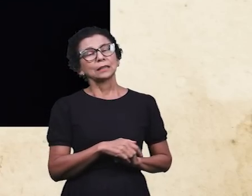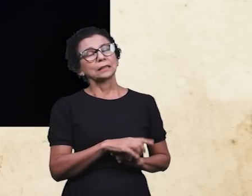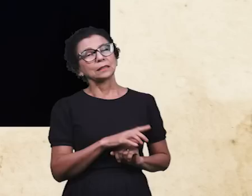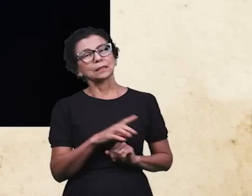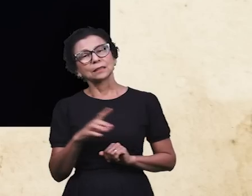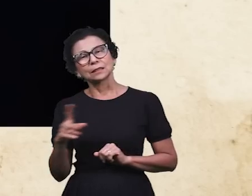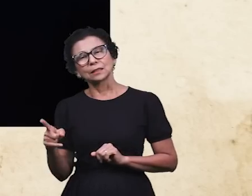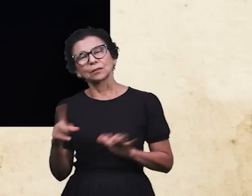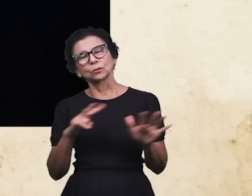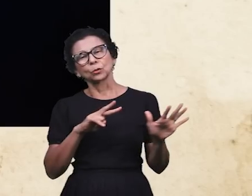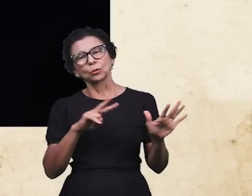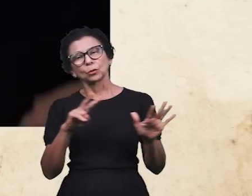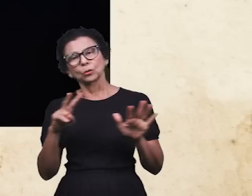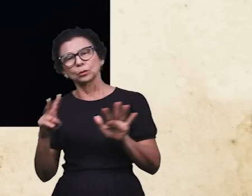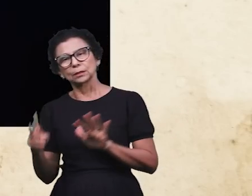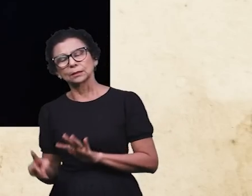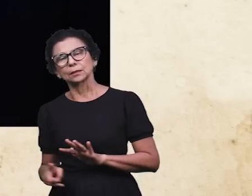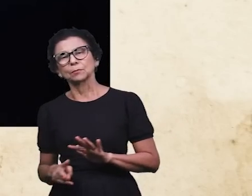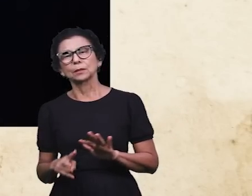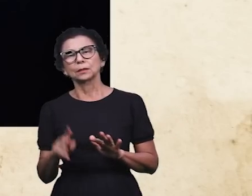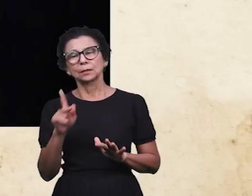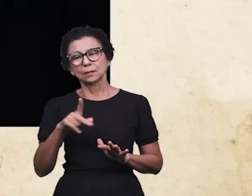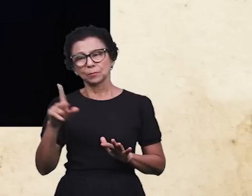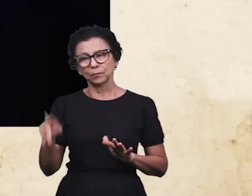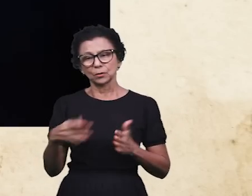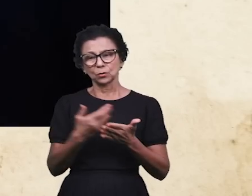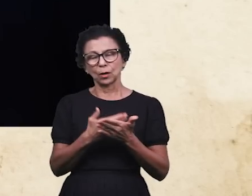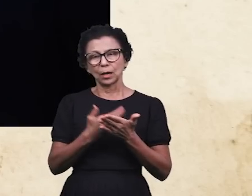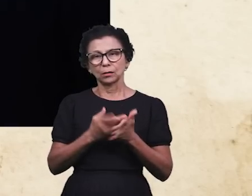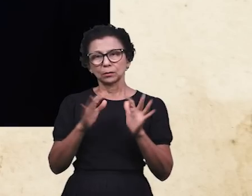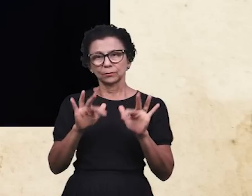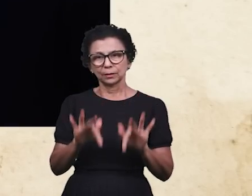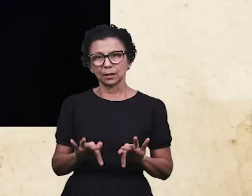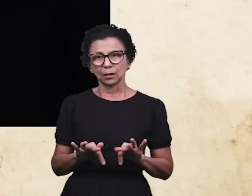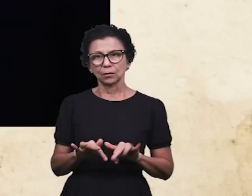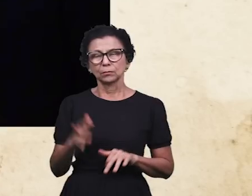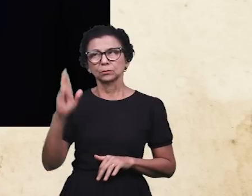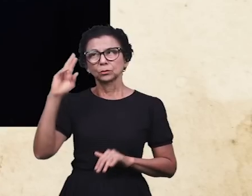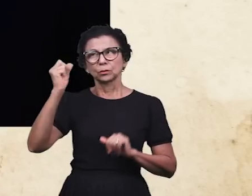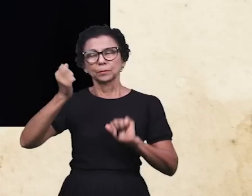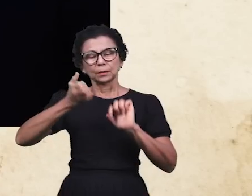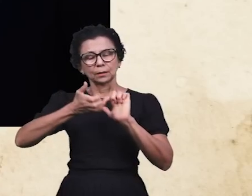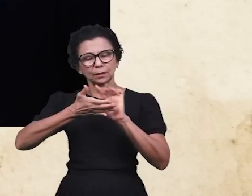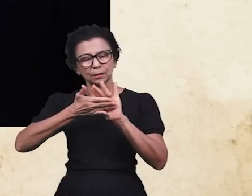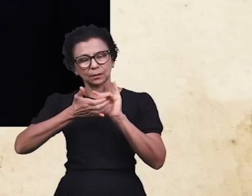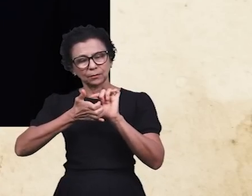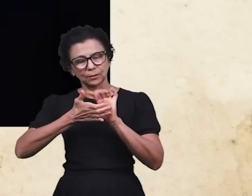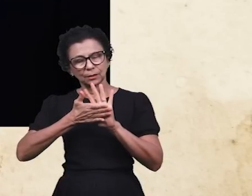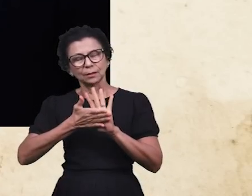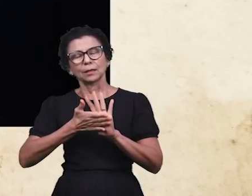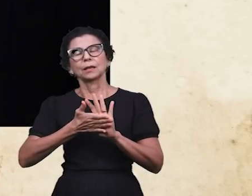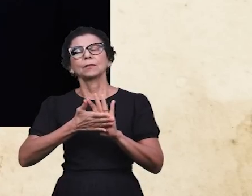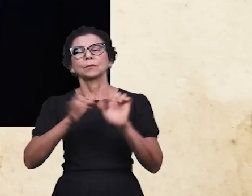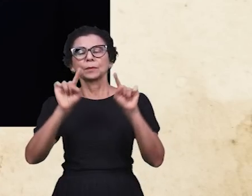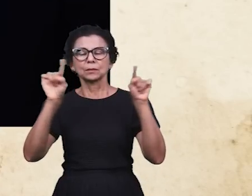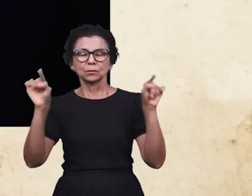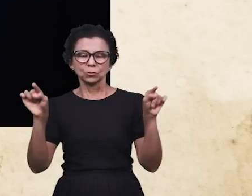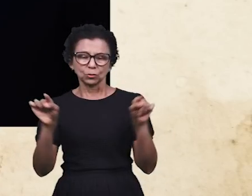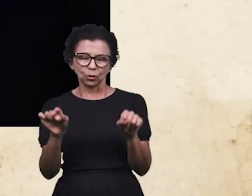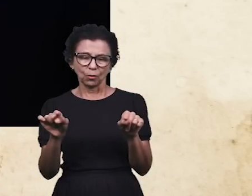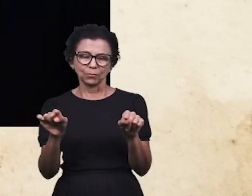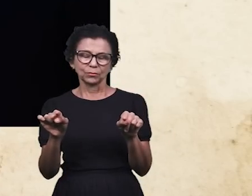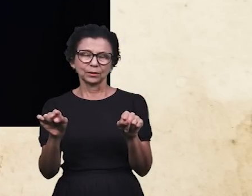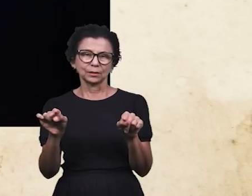professor, o Senhor me revelava uma nova estrofe do louvor. E no último dia do mês de abril, às 11h50 da noite, foi que eu entreguei o